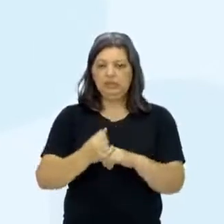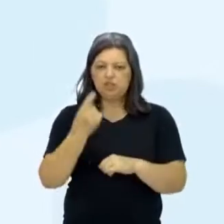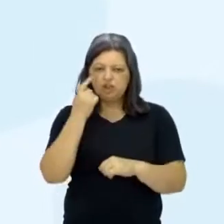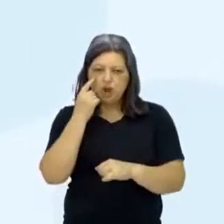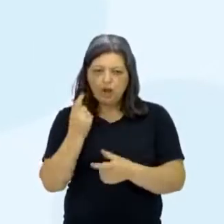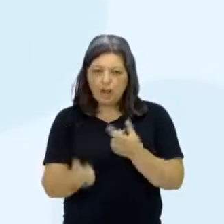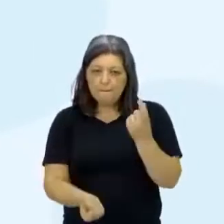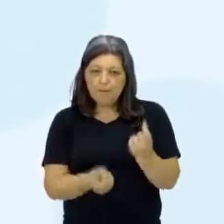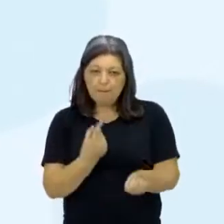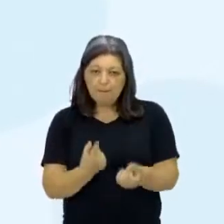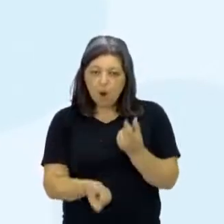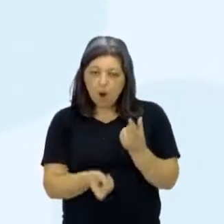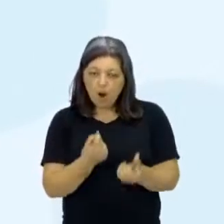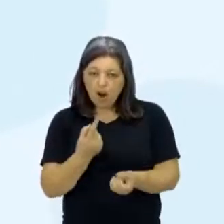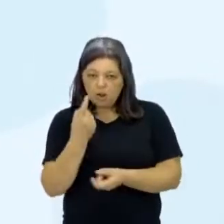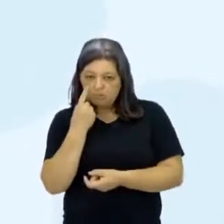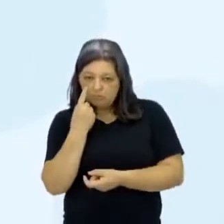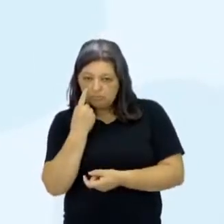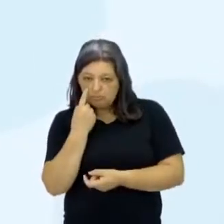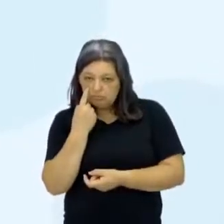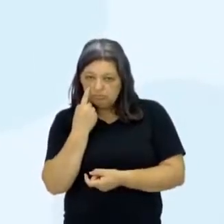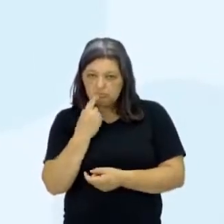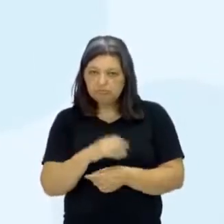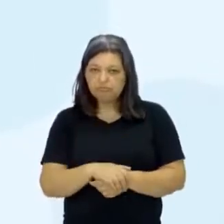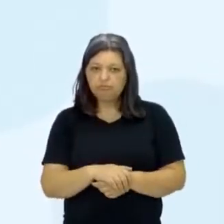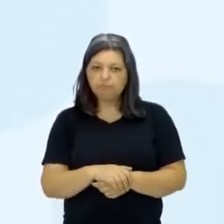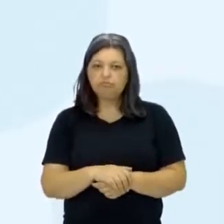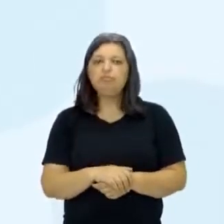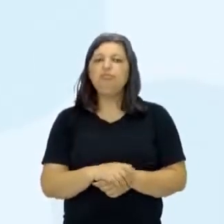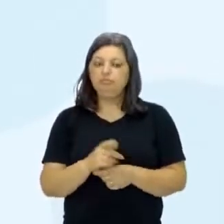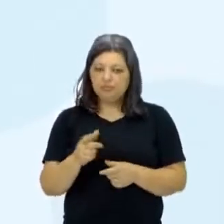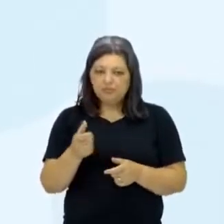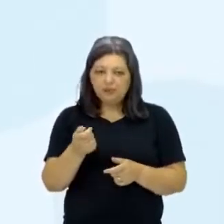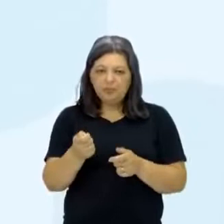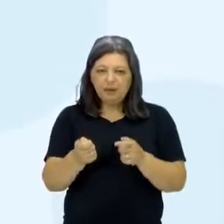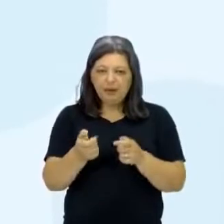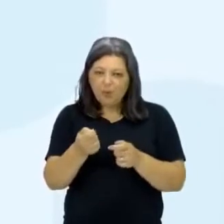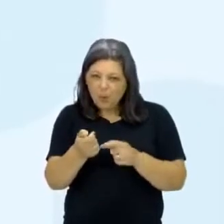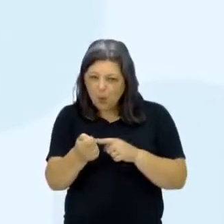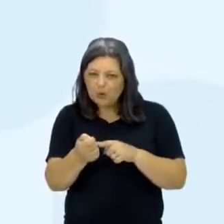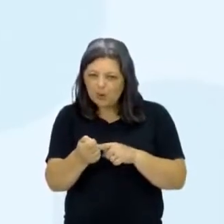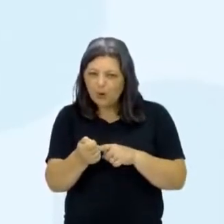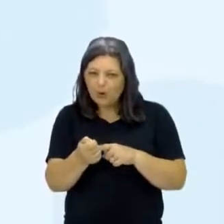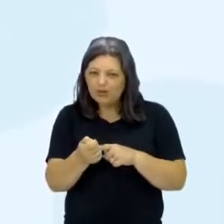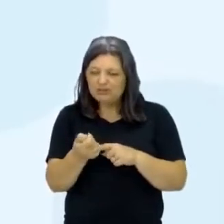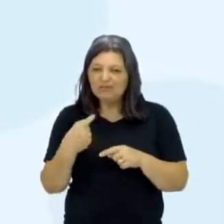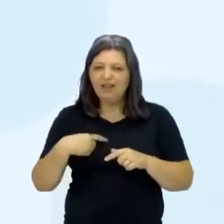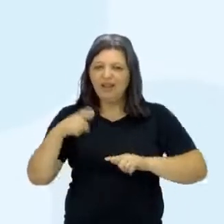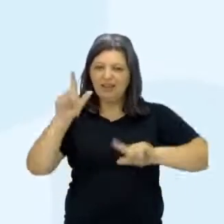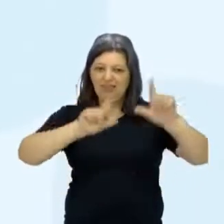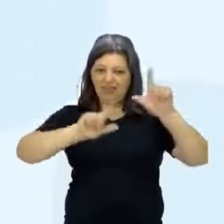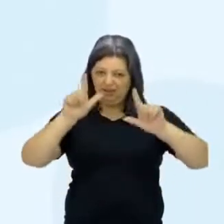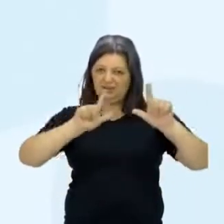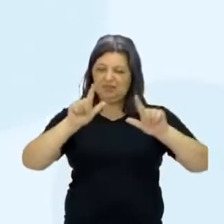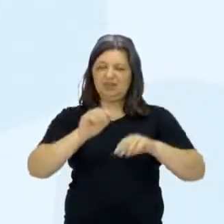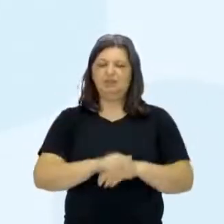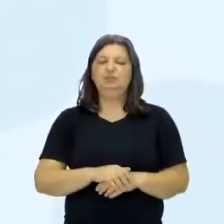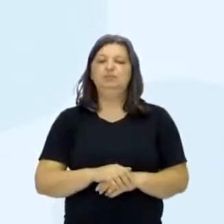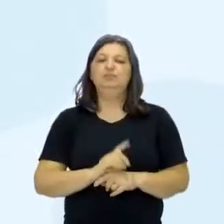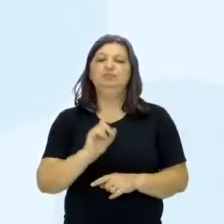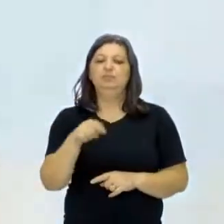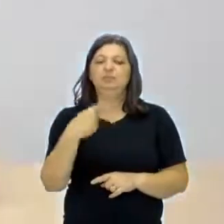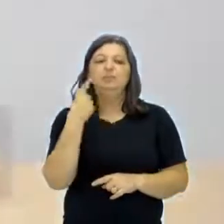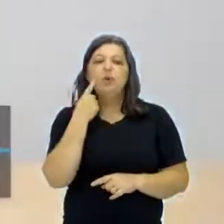na frente aí, essa pipoca. E também tá aqui com controle, né? Tá com controle, então tem a TV ali. Depois o